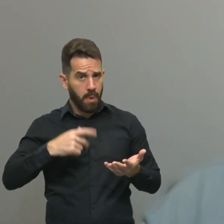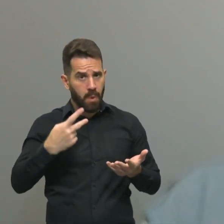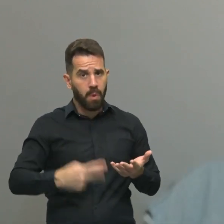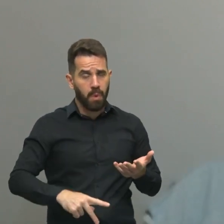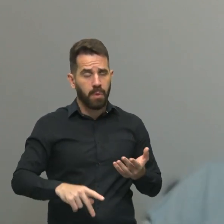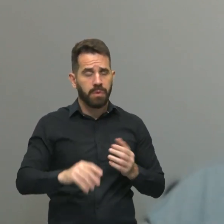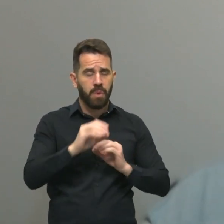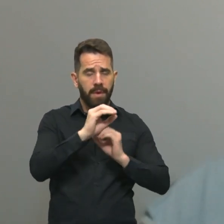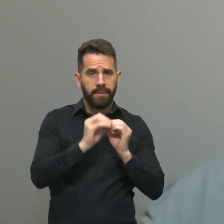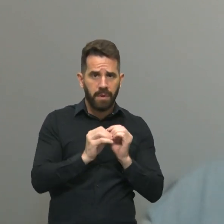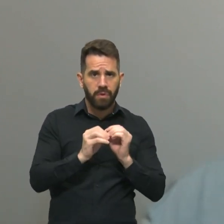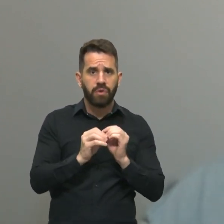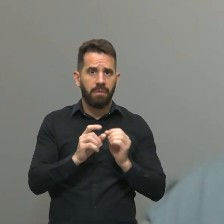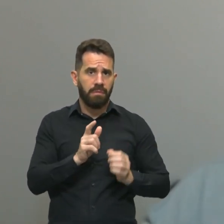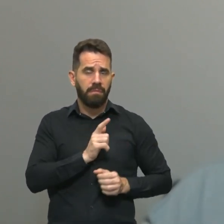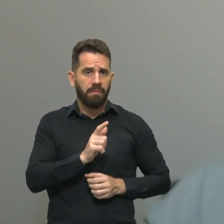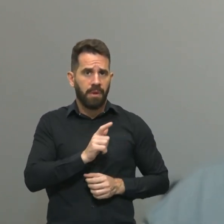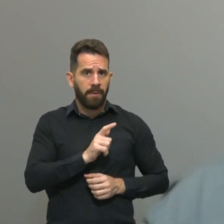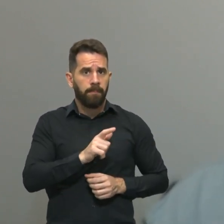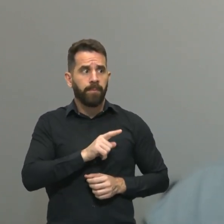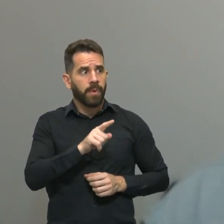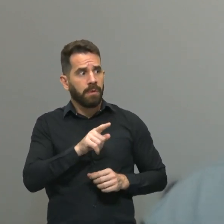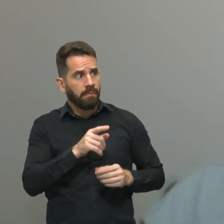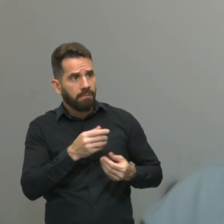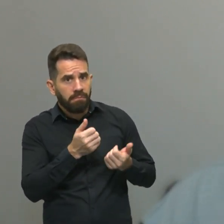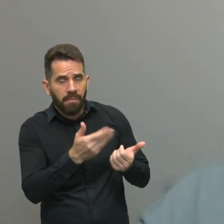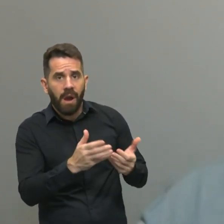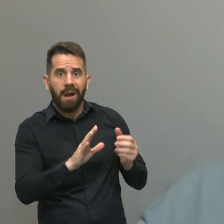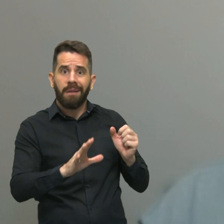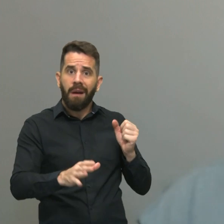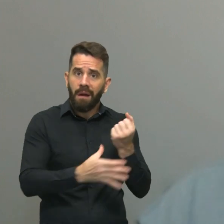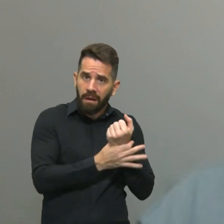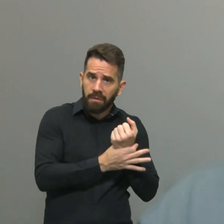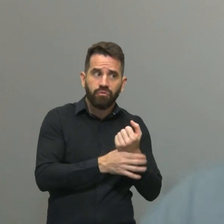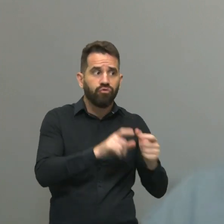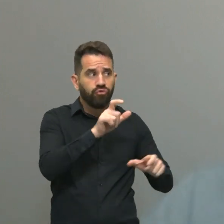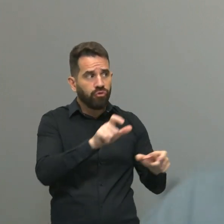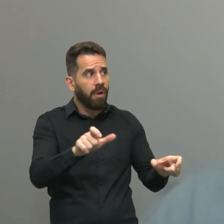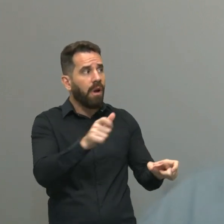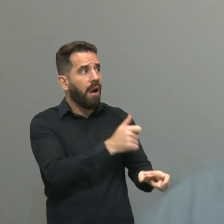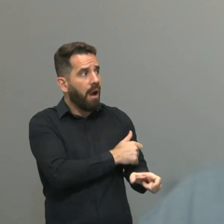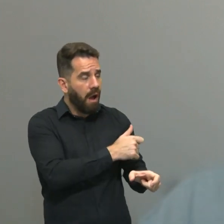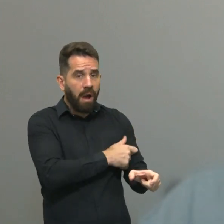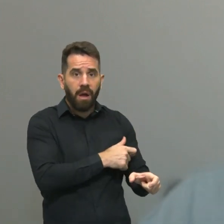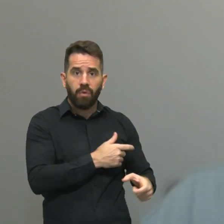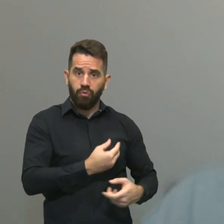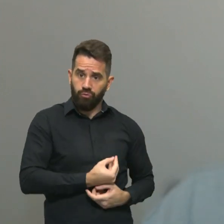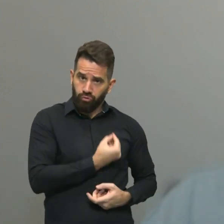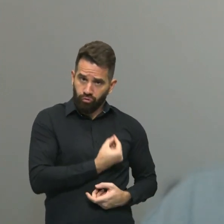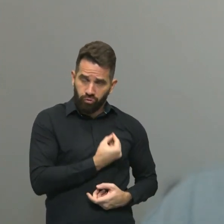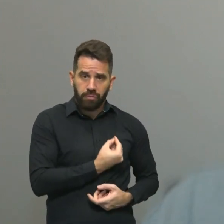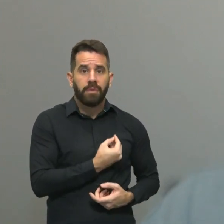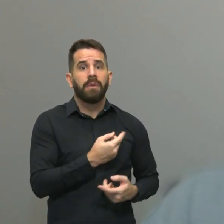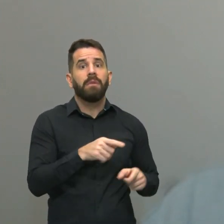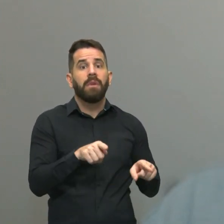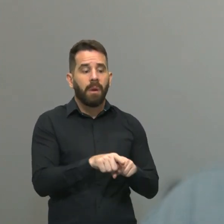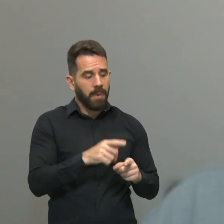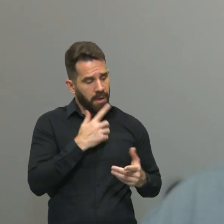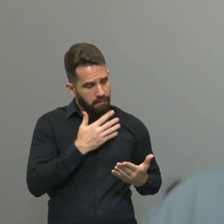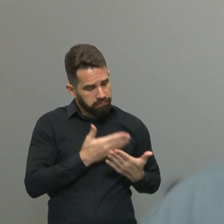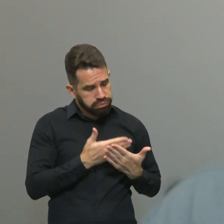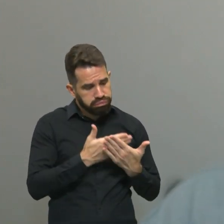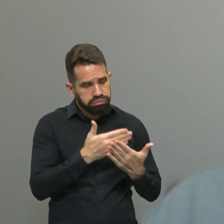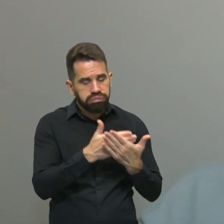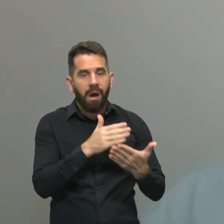para poder garantir que esses alunos estejam aqui e que eles possam concluir o objetivo dele, que é sair